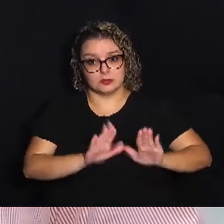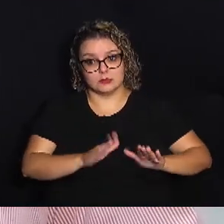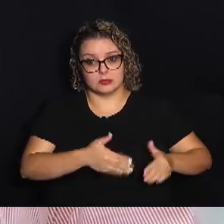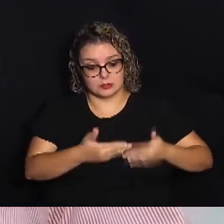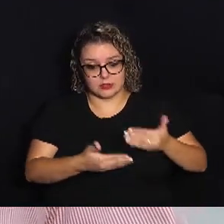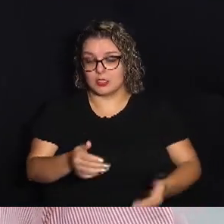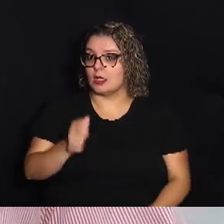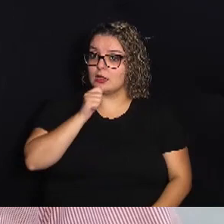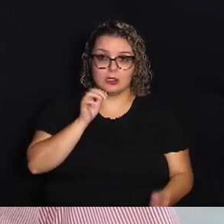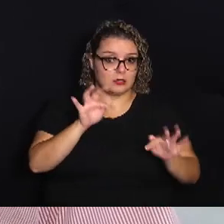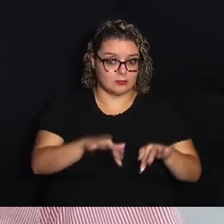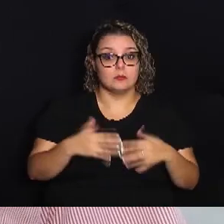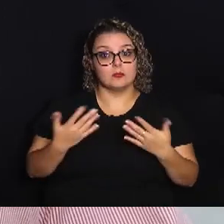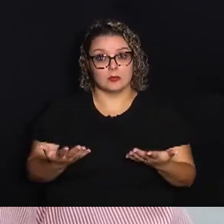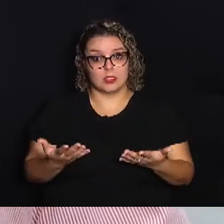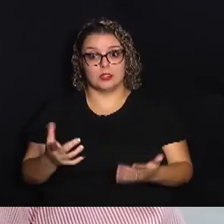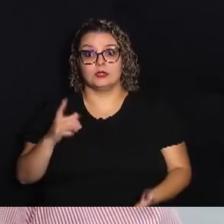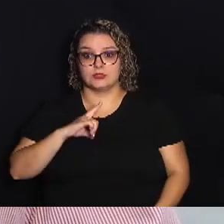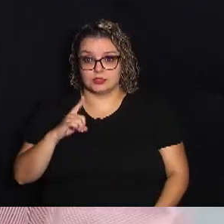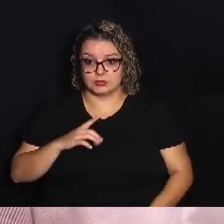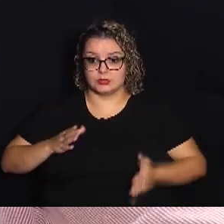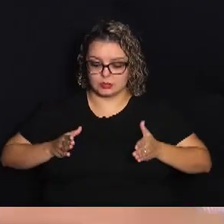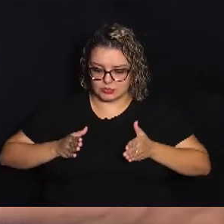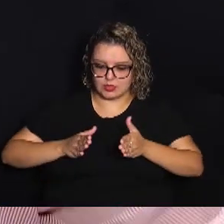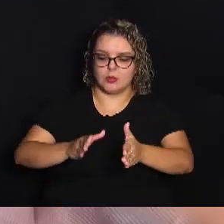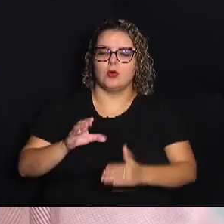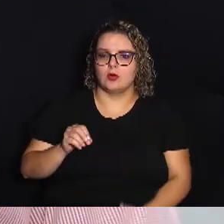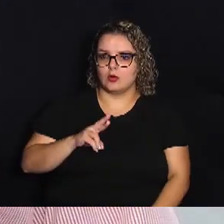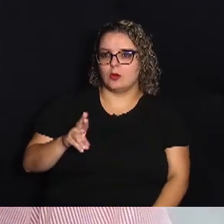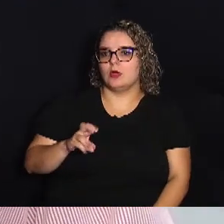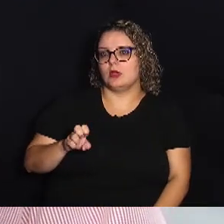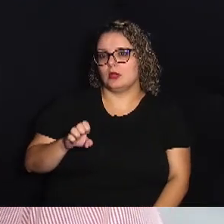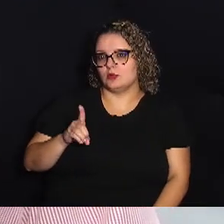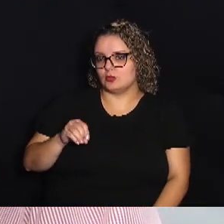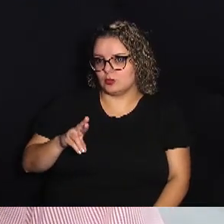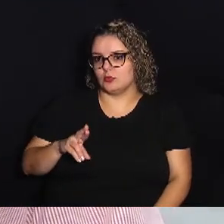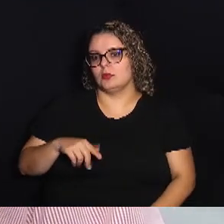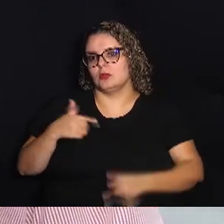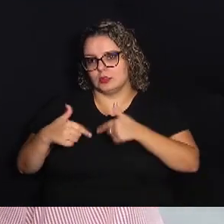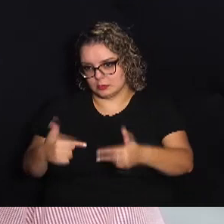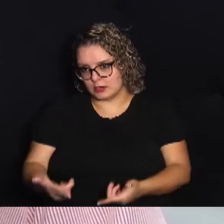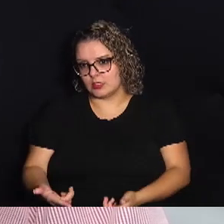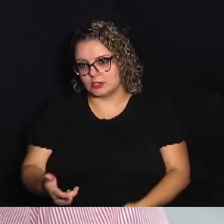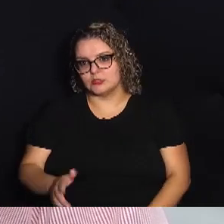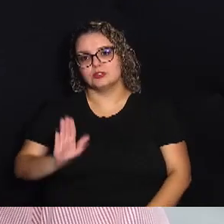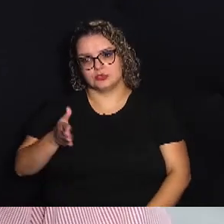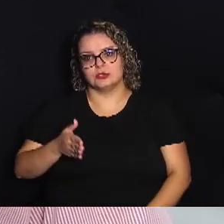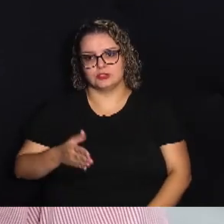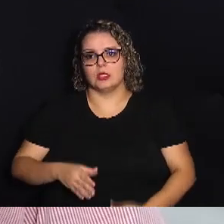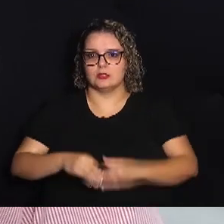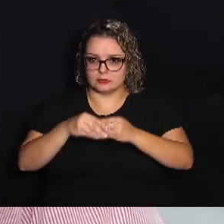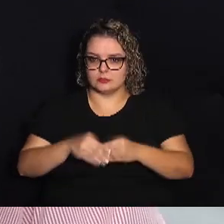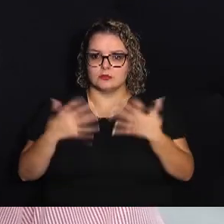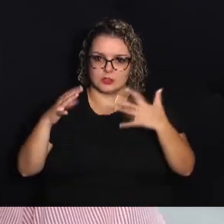licitação que ainda também não foi finalizada mas só o fato de ver o corredor operando já é assim algo que a